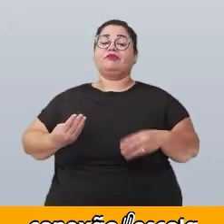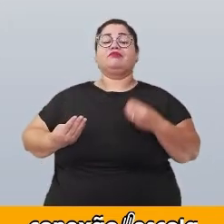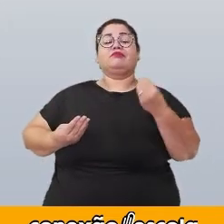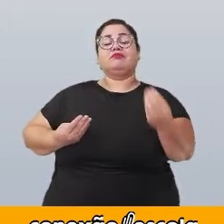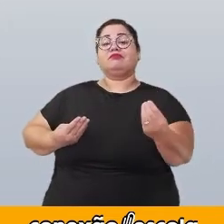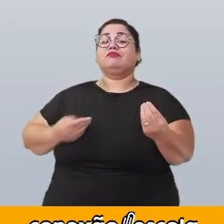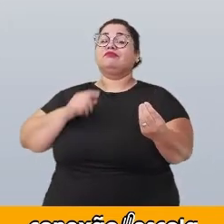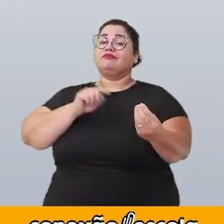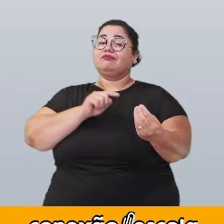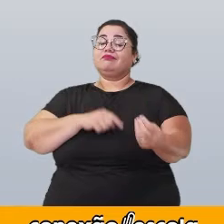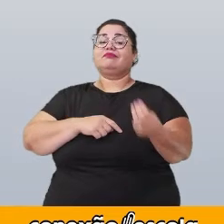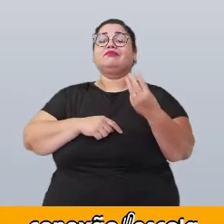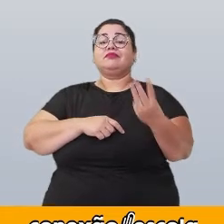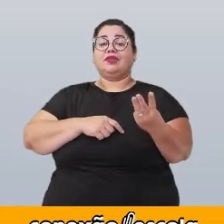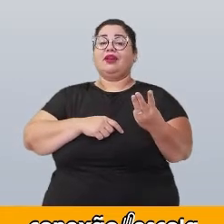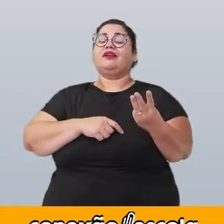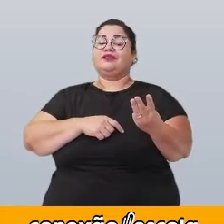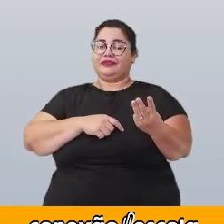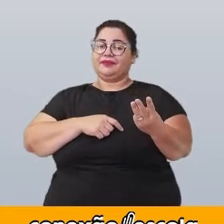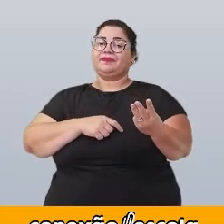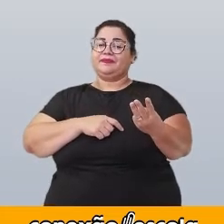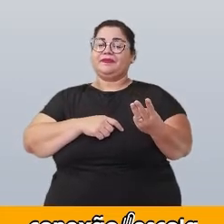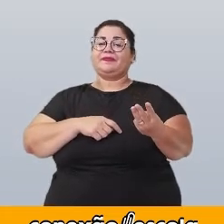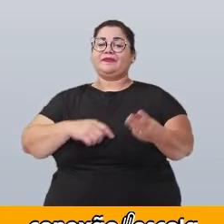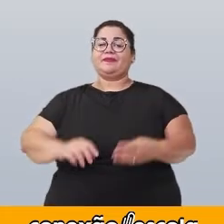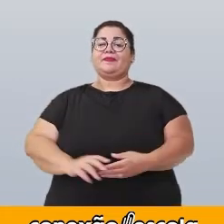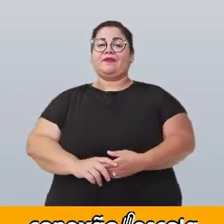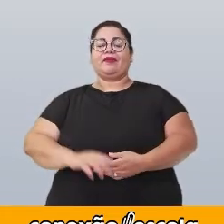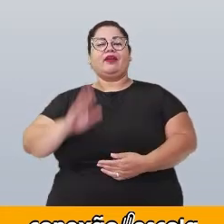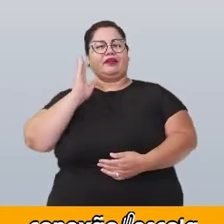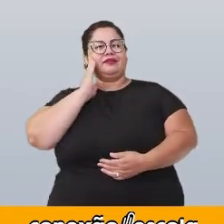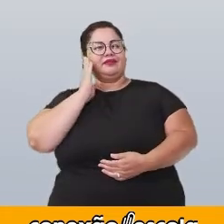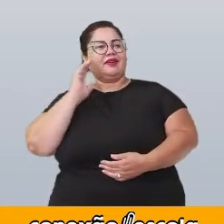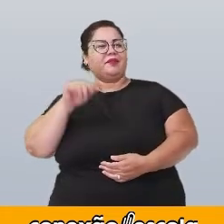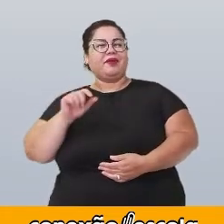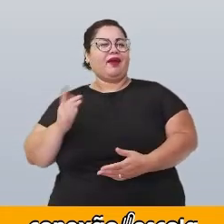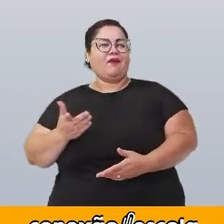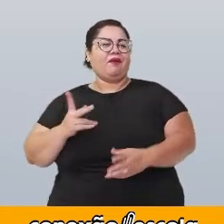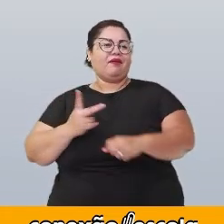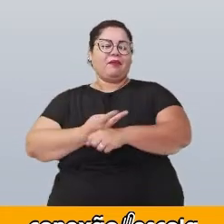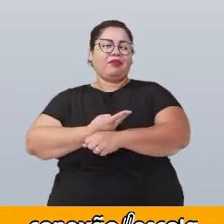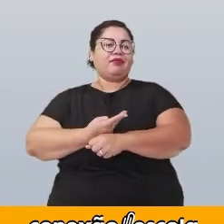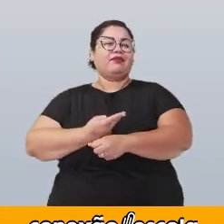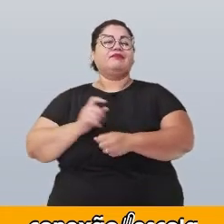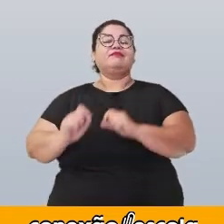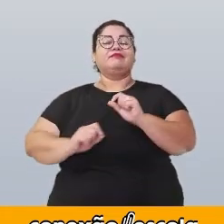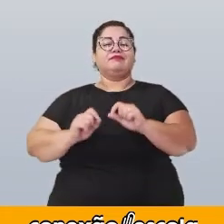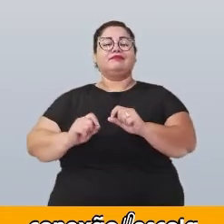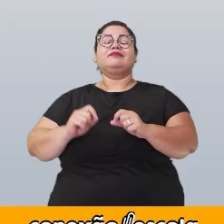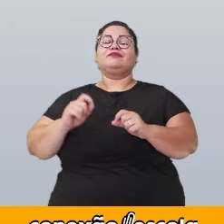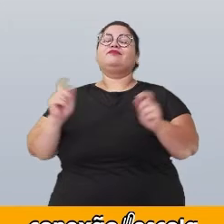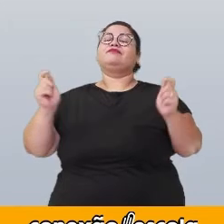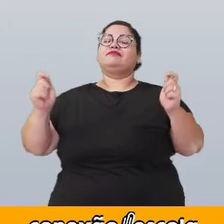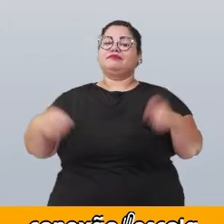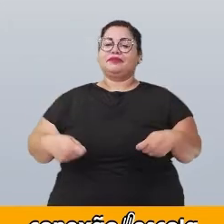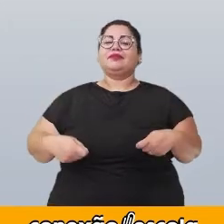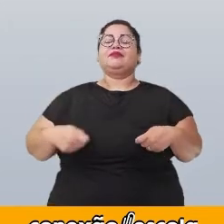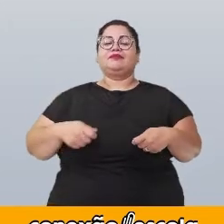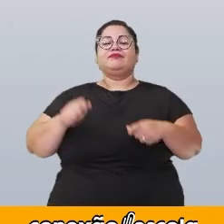partes desse chocolate para o amigo dele. E sabe o que acontece agora? Nós vamos